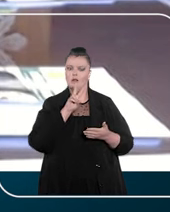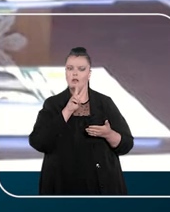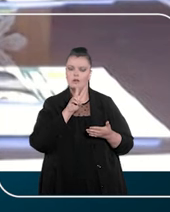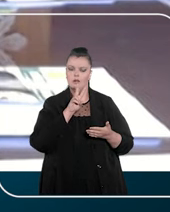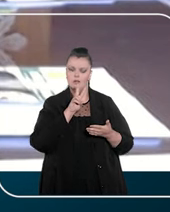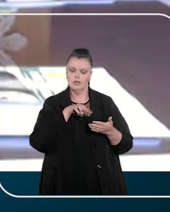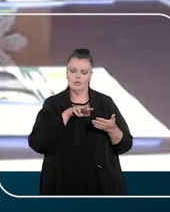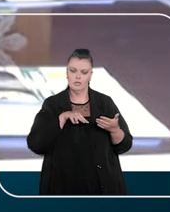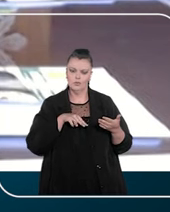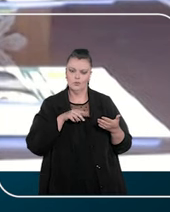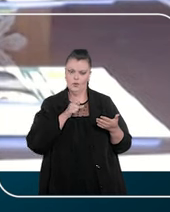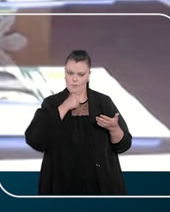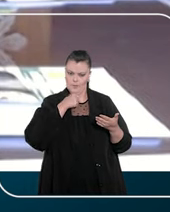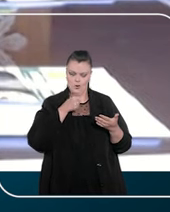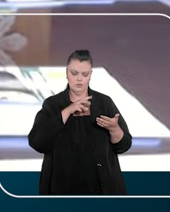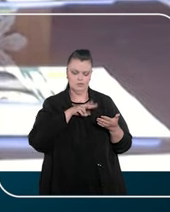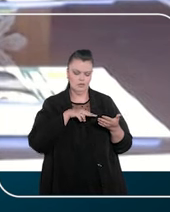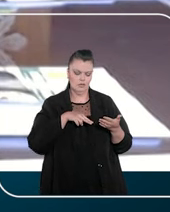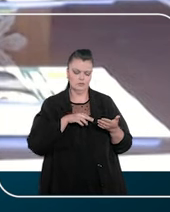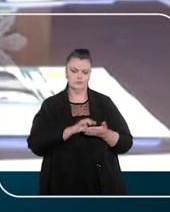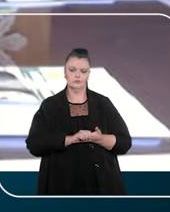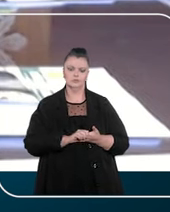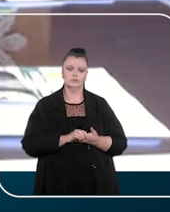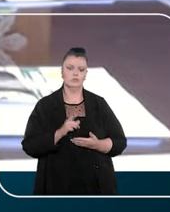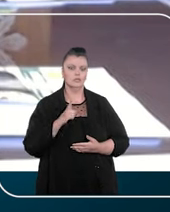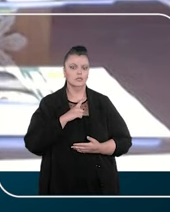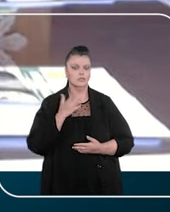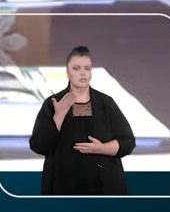reportagem que nós estamos há quase